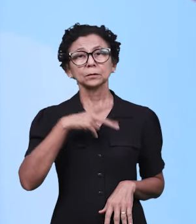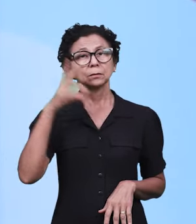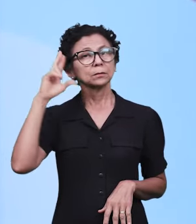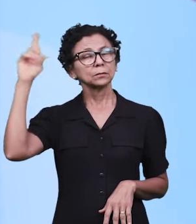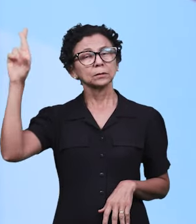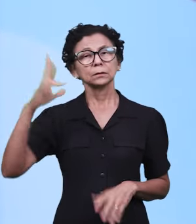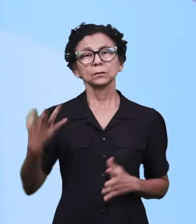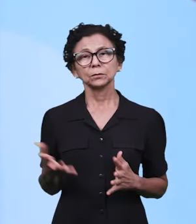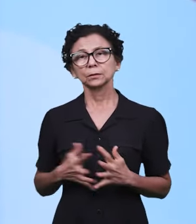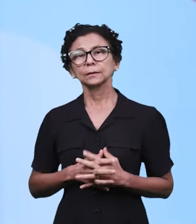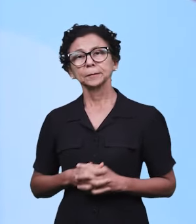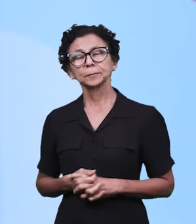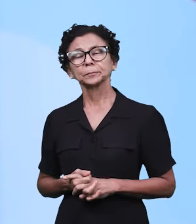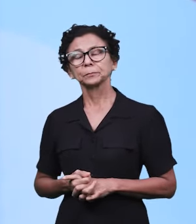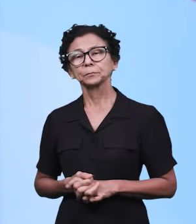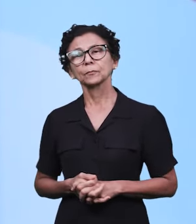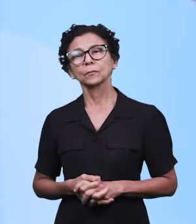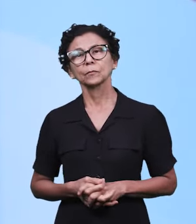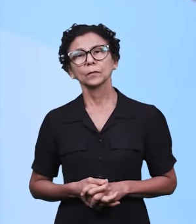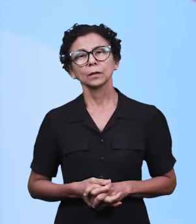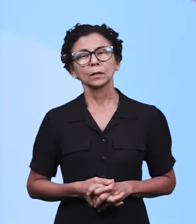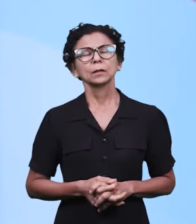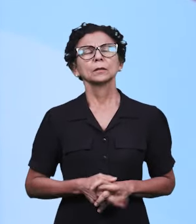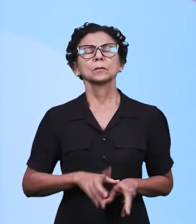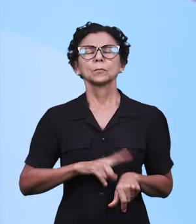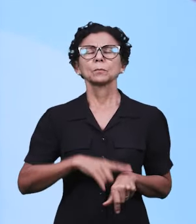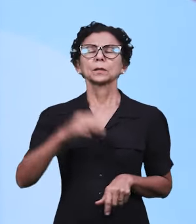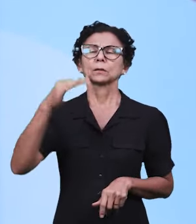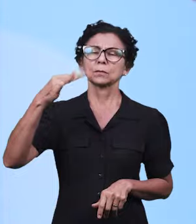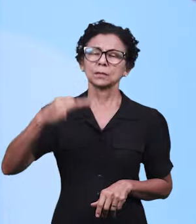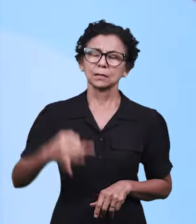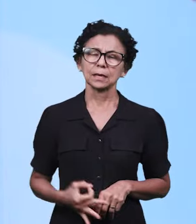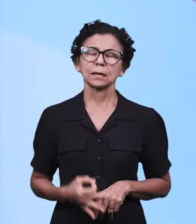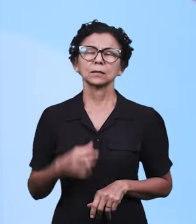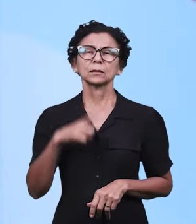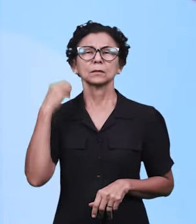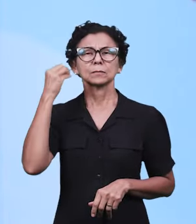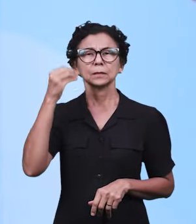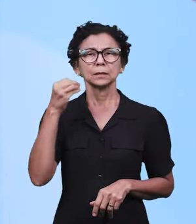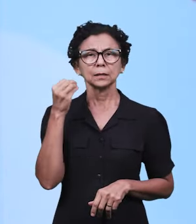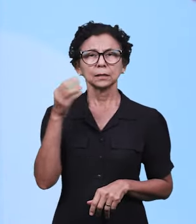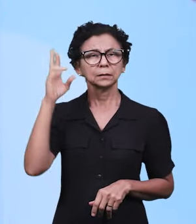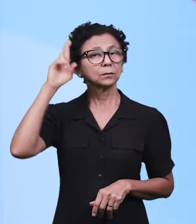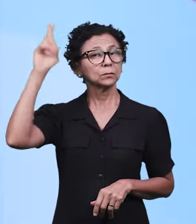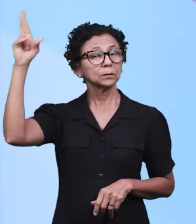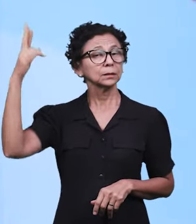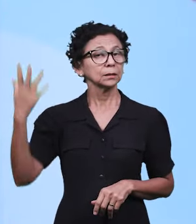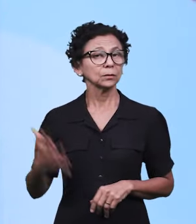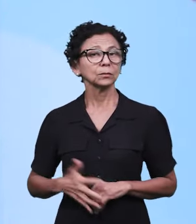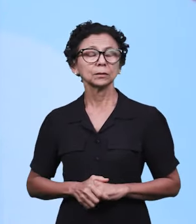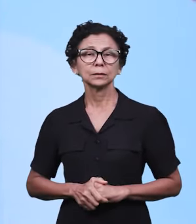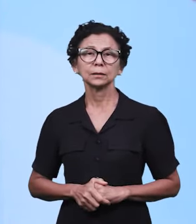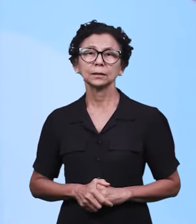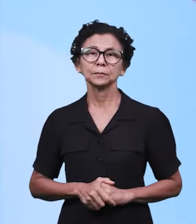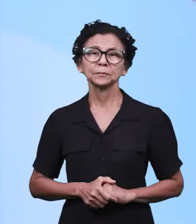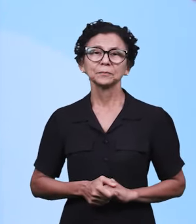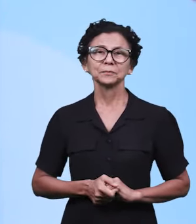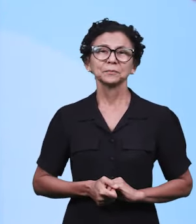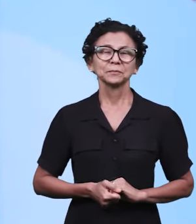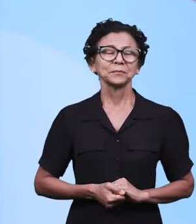Né? Eles, no tempo certo, eles vão ter aquela experiência dele com Deus e poder dizer para o mundo. Achei muito interessante o seu